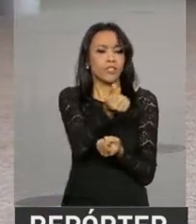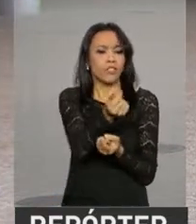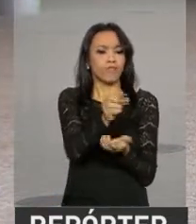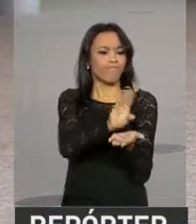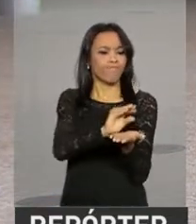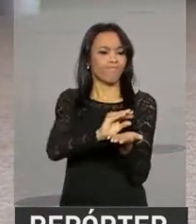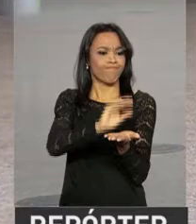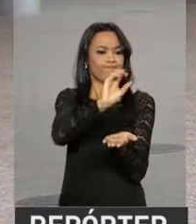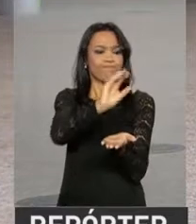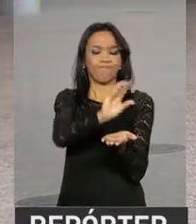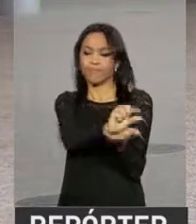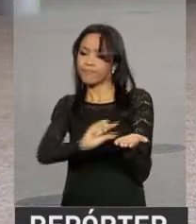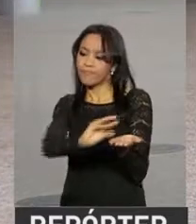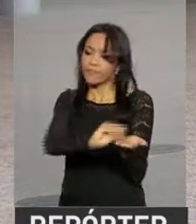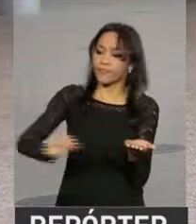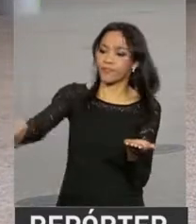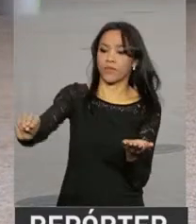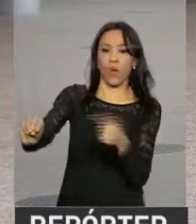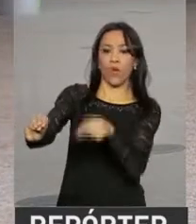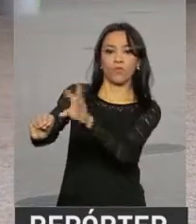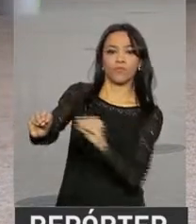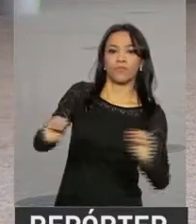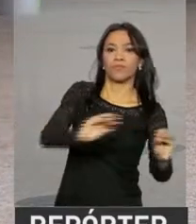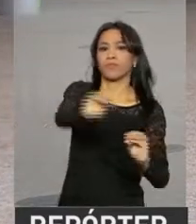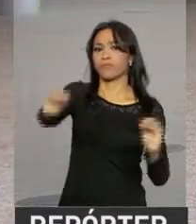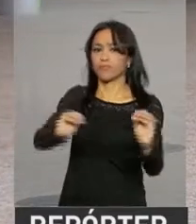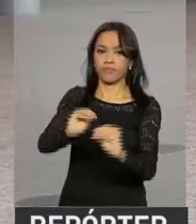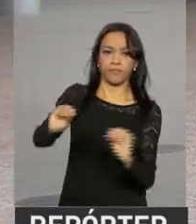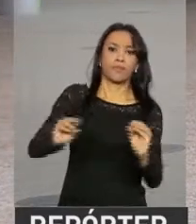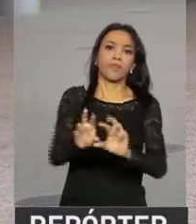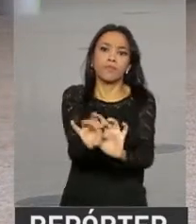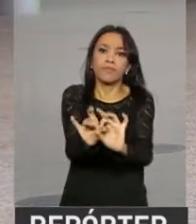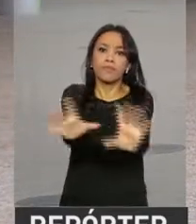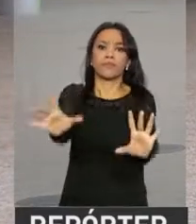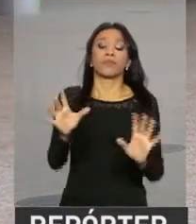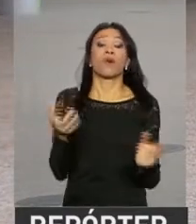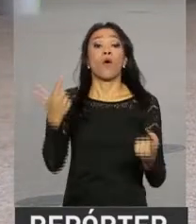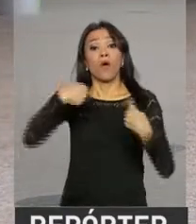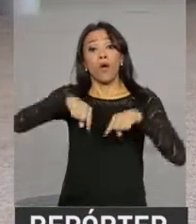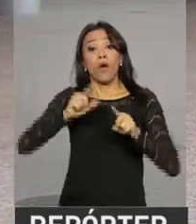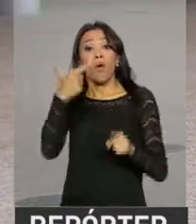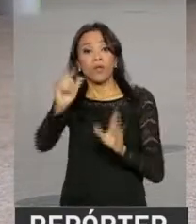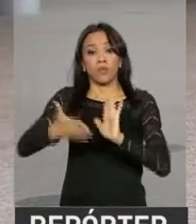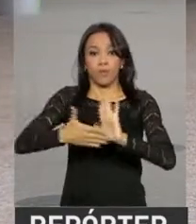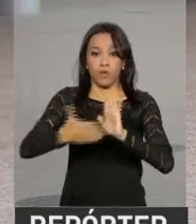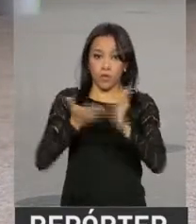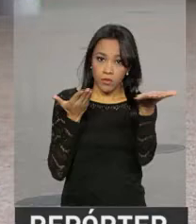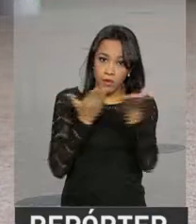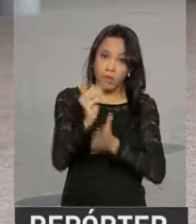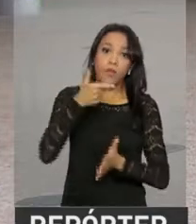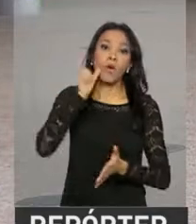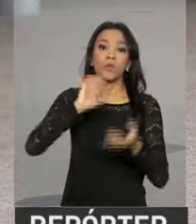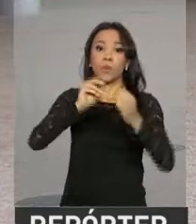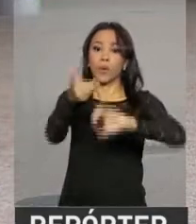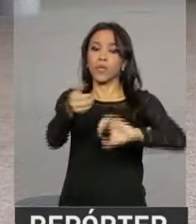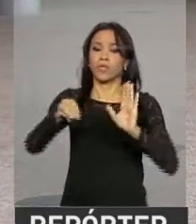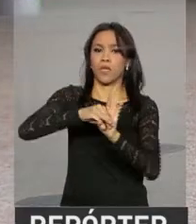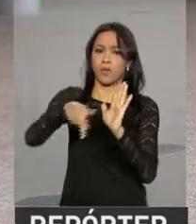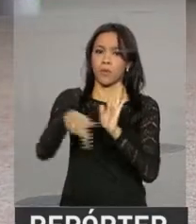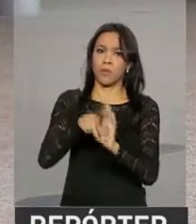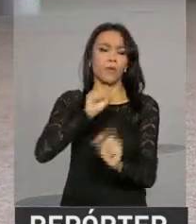considerar mais importantes outra medida aprovada ontem pelo congresso foi a medida provisória da